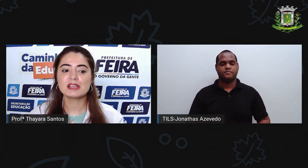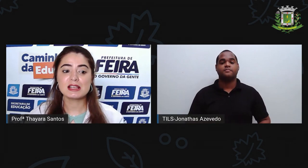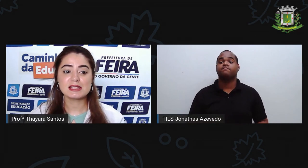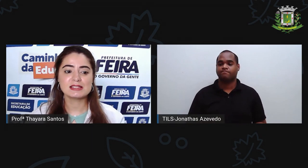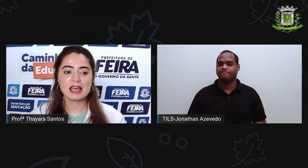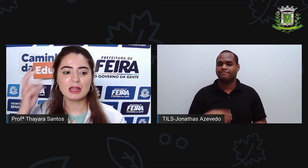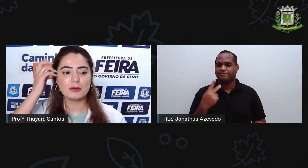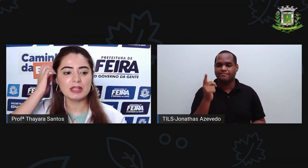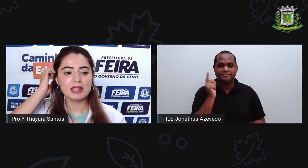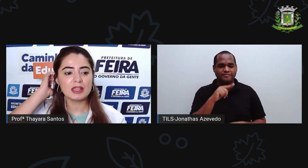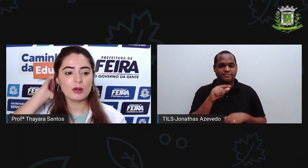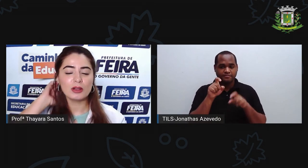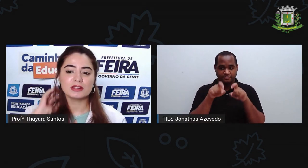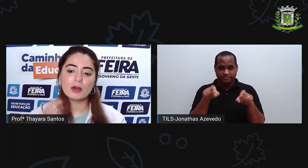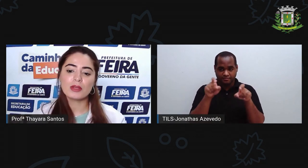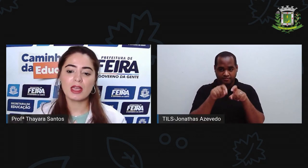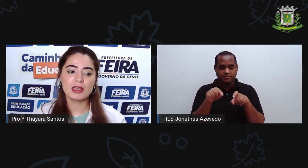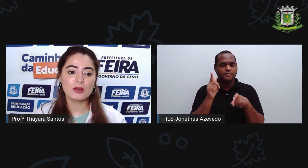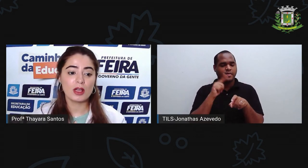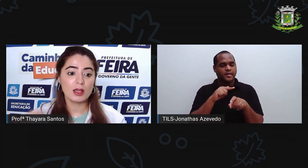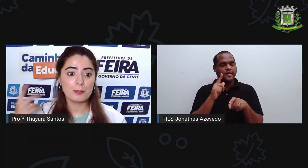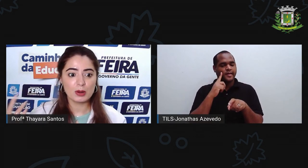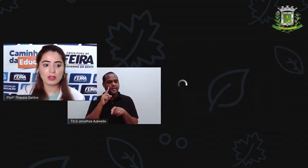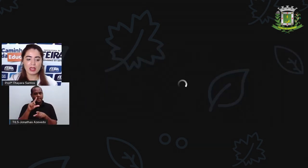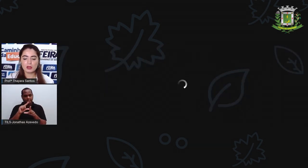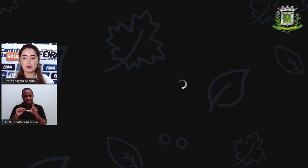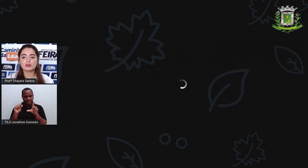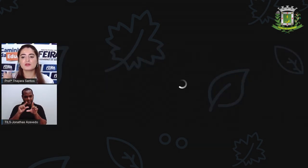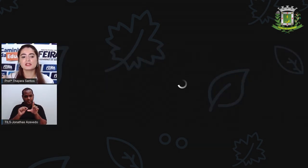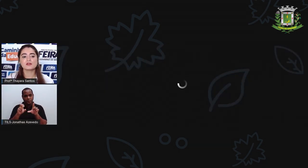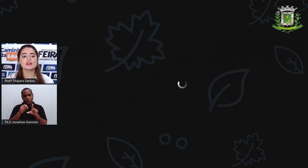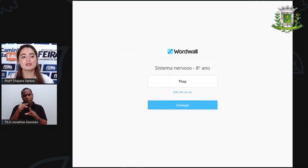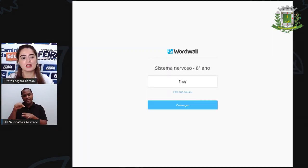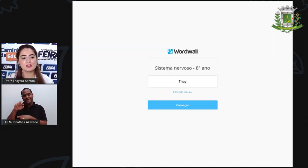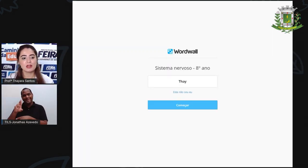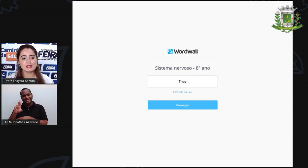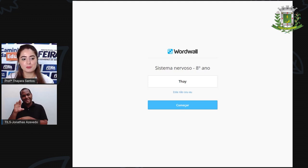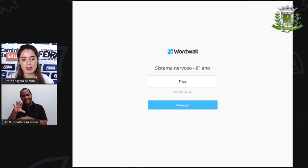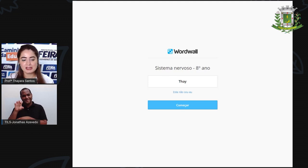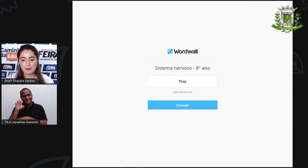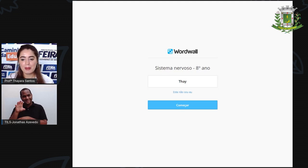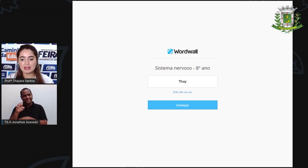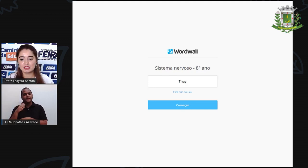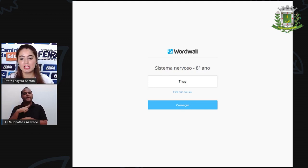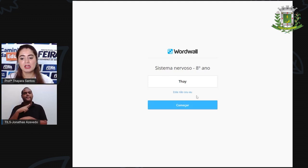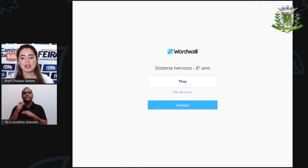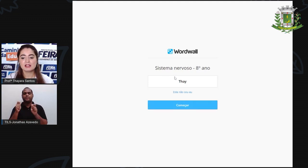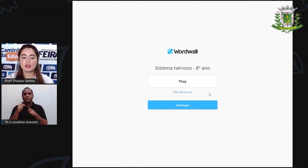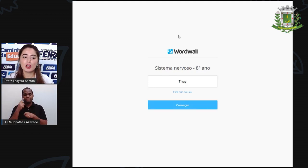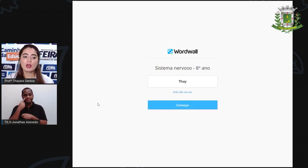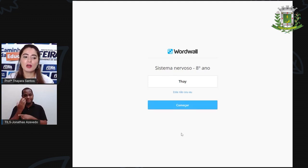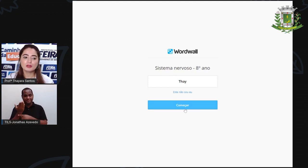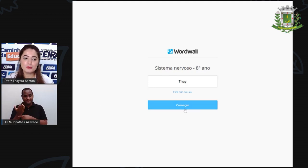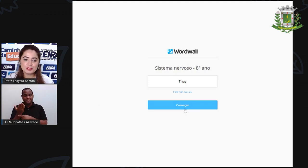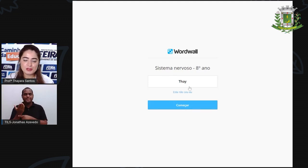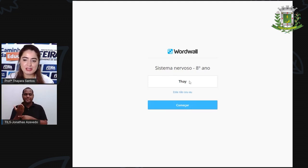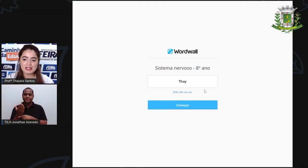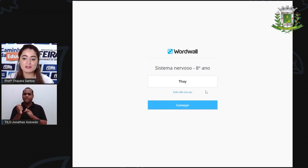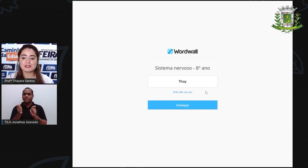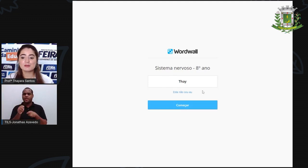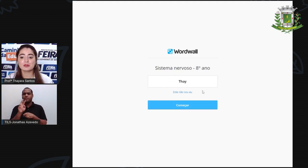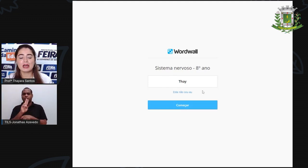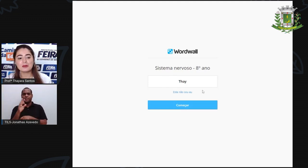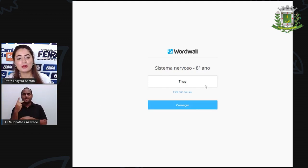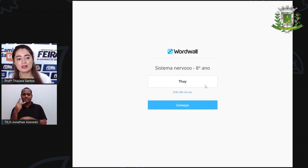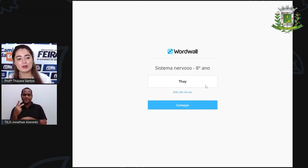Quando vocês acessarem o link, ou então pelo QR Code, vocês vão ser direcionados para essa página. É só colocar o nome de